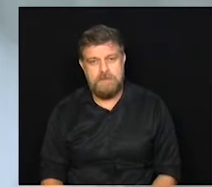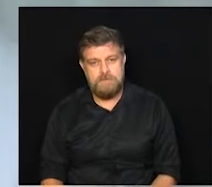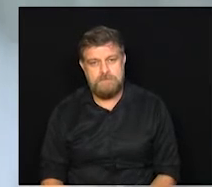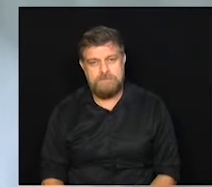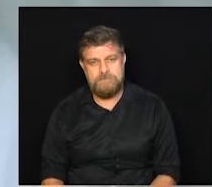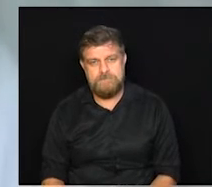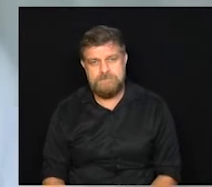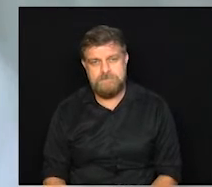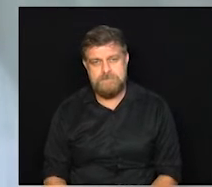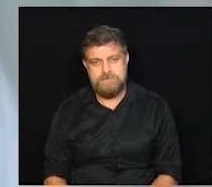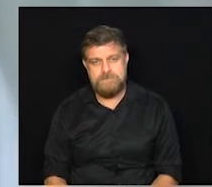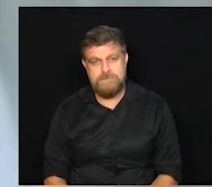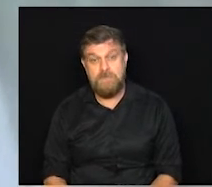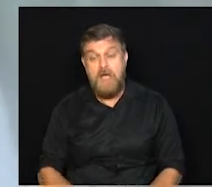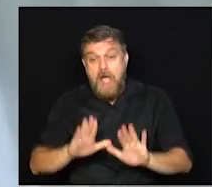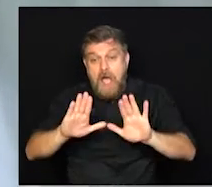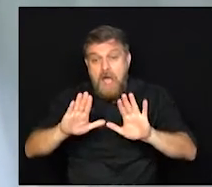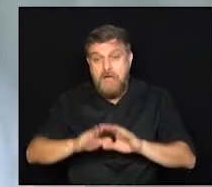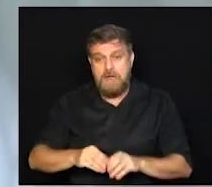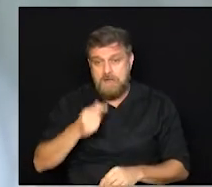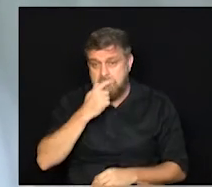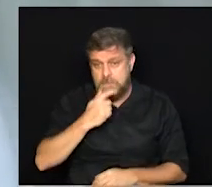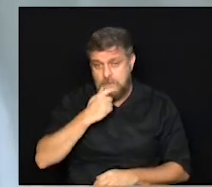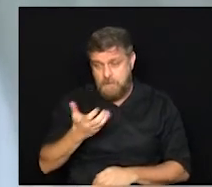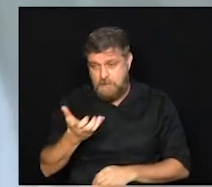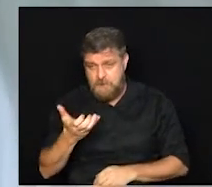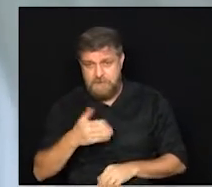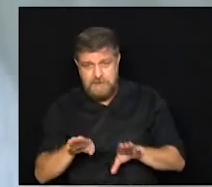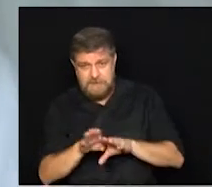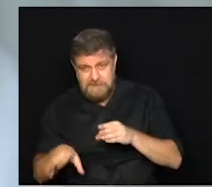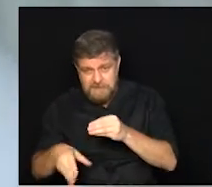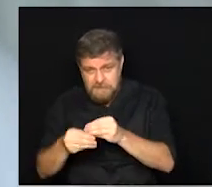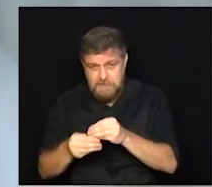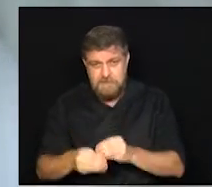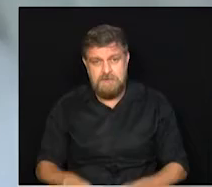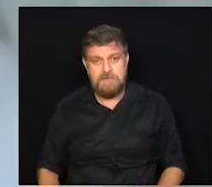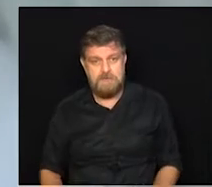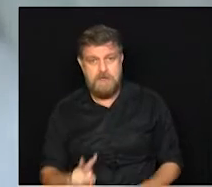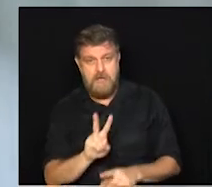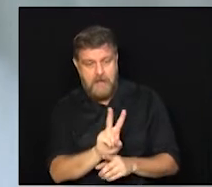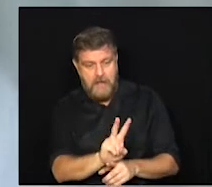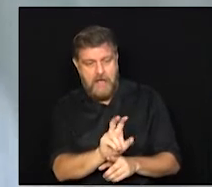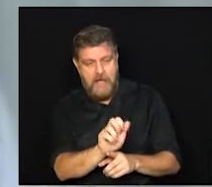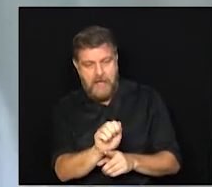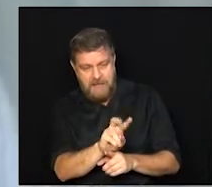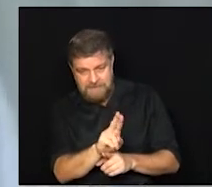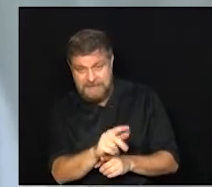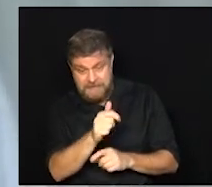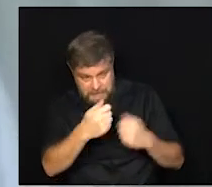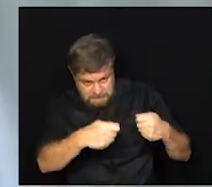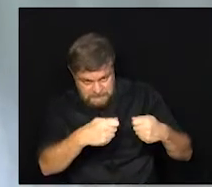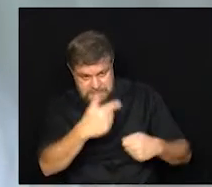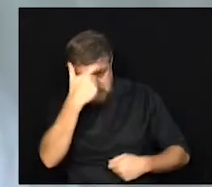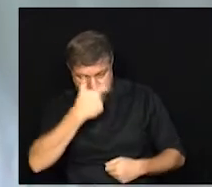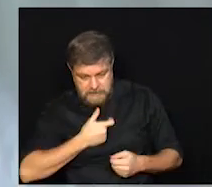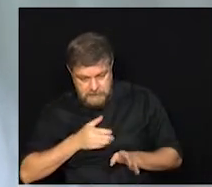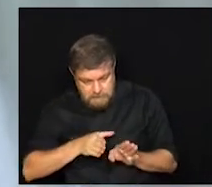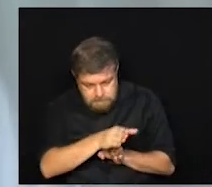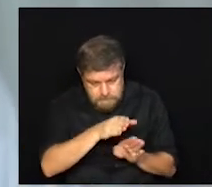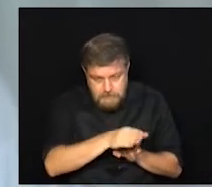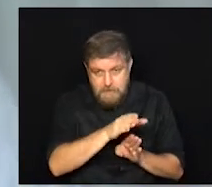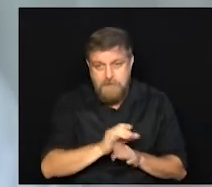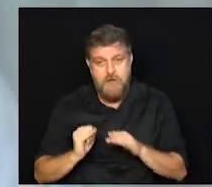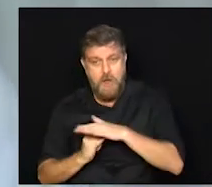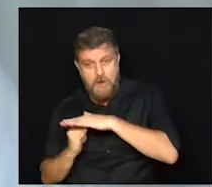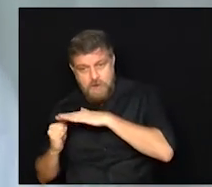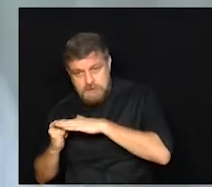Muito bem, Cláudia. O Marrom, quero colocar também aqui à disposição da Valéria se ela precisar de alguma coisa, tá? Tanto eu como a rede, eu